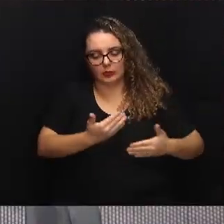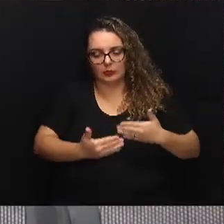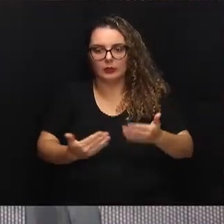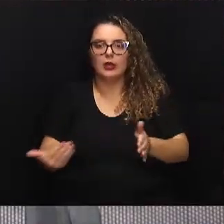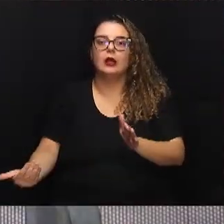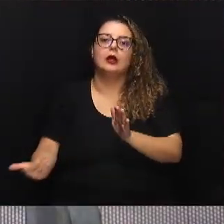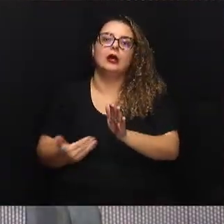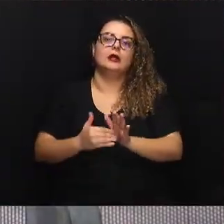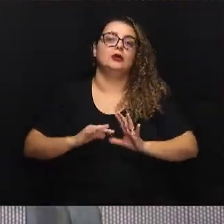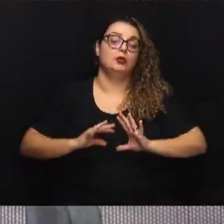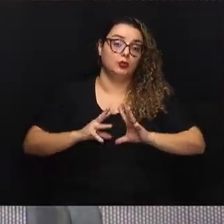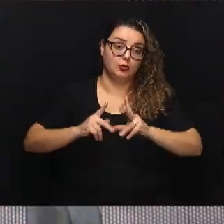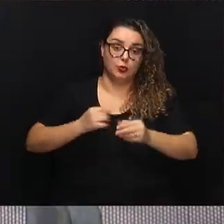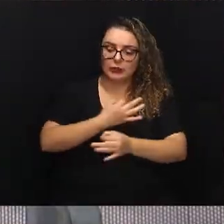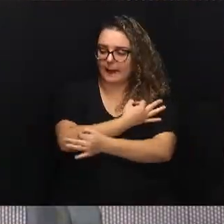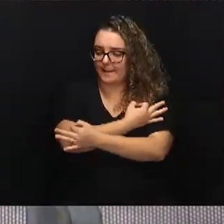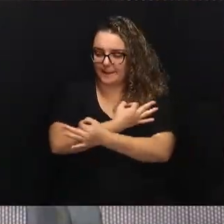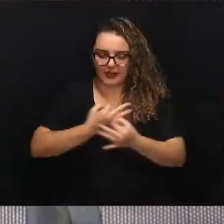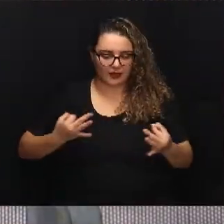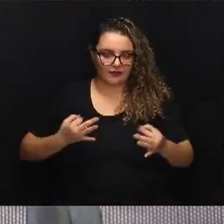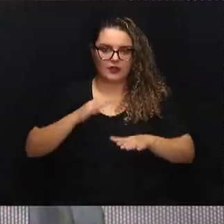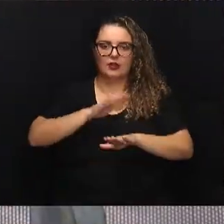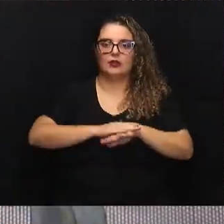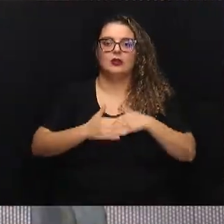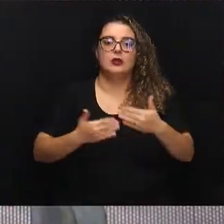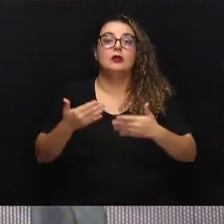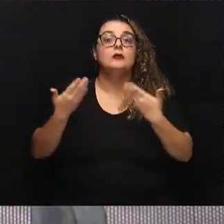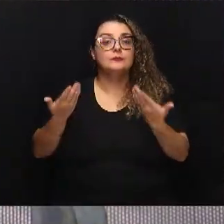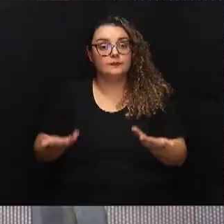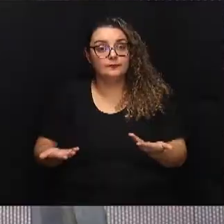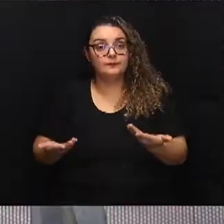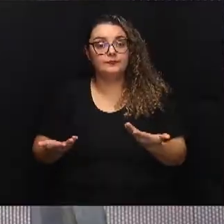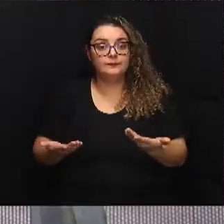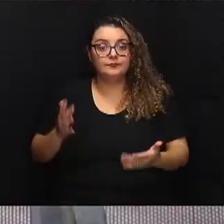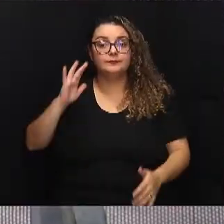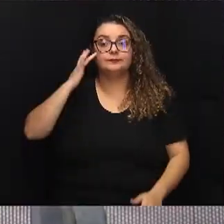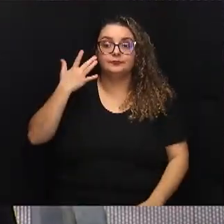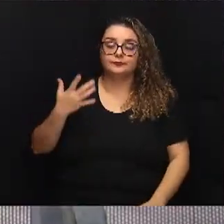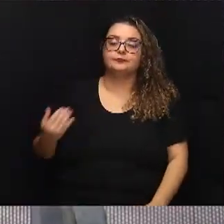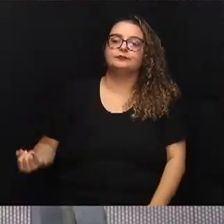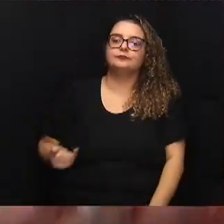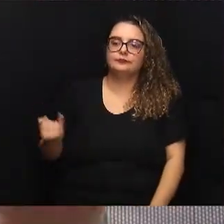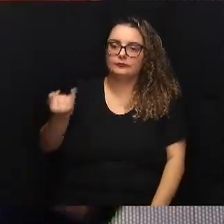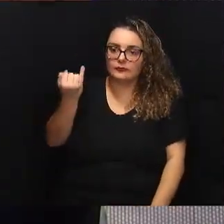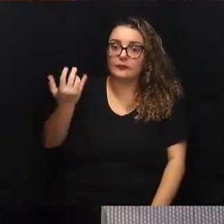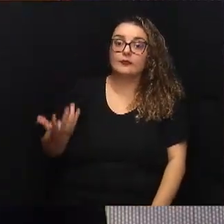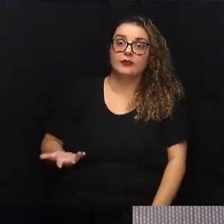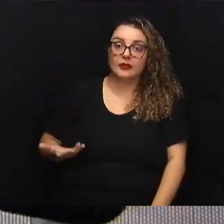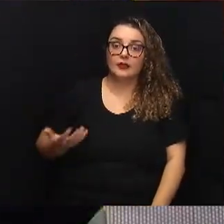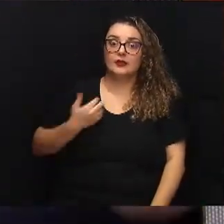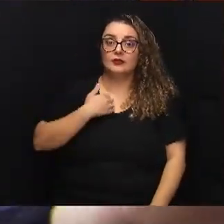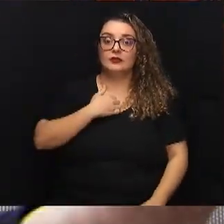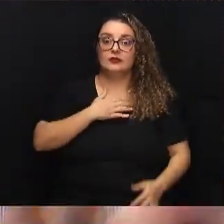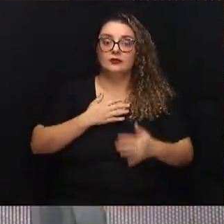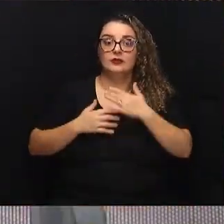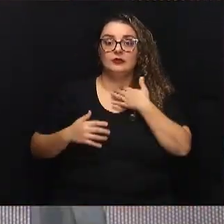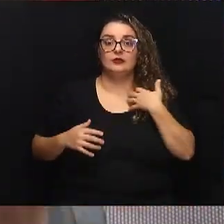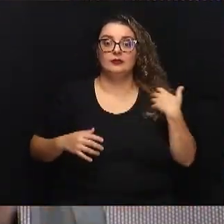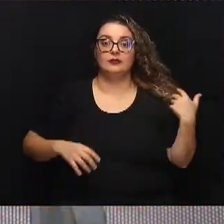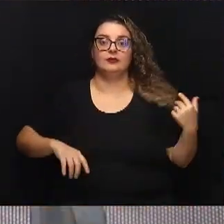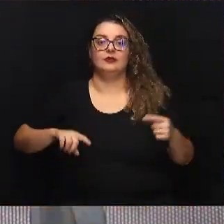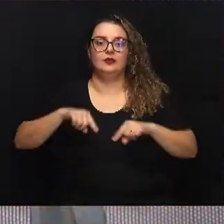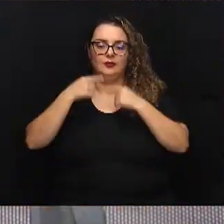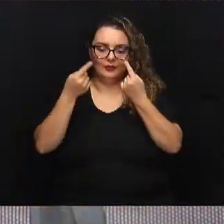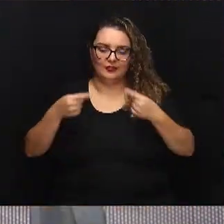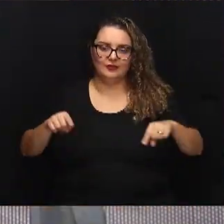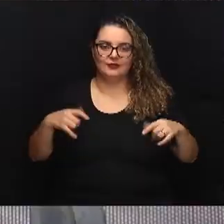estar plenamente em funcionamento, mas a gente achou que era muito importante já o concerto de